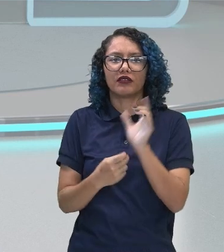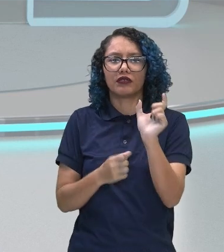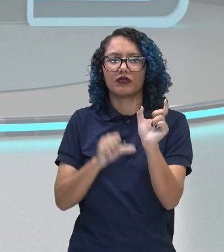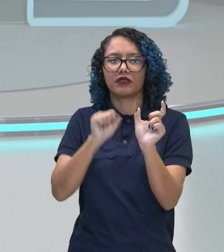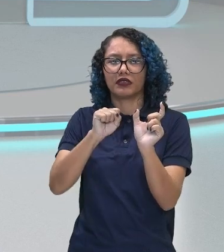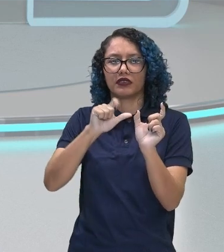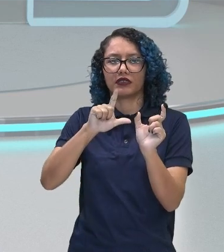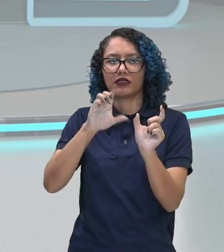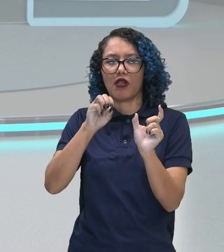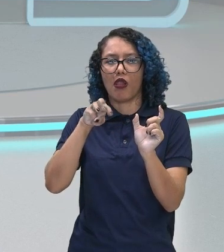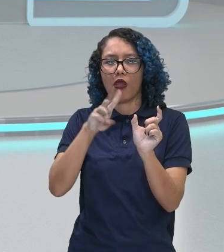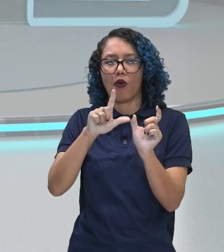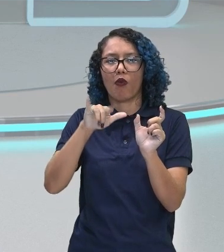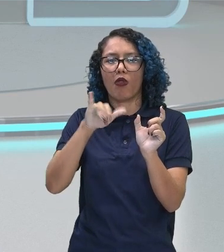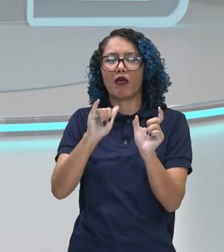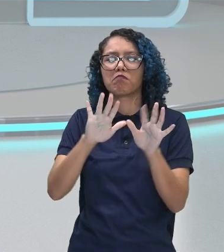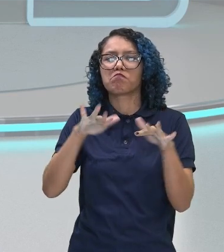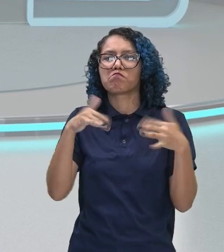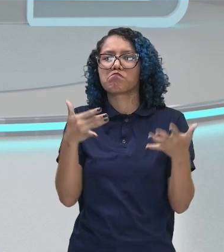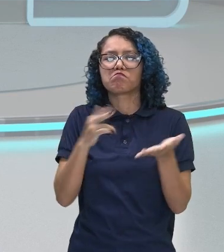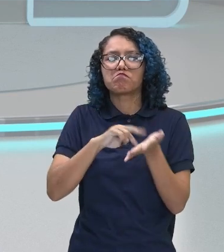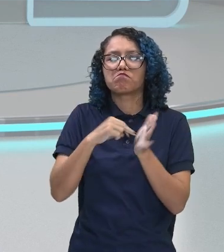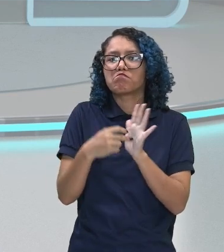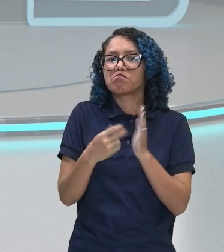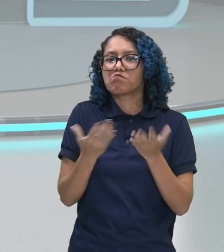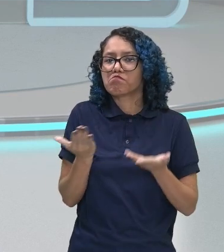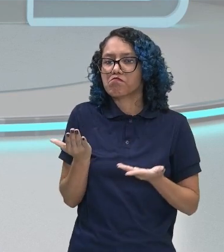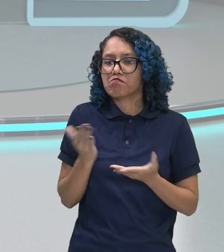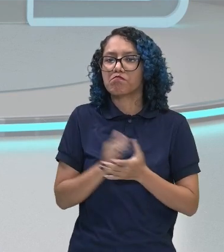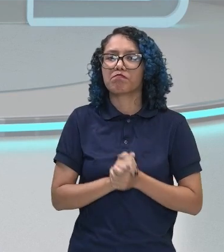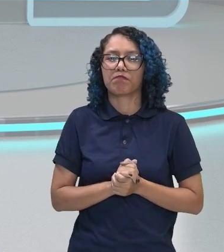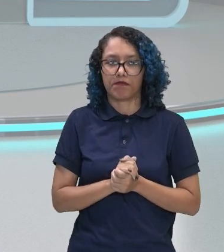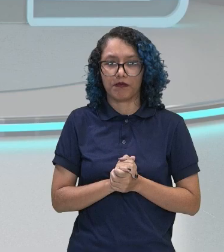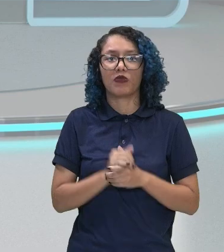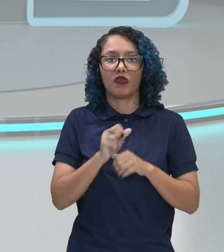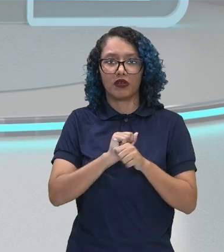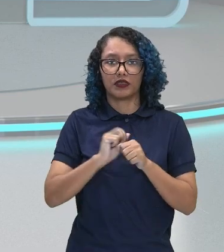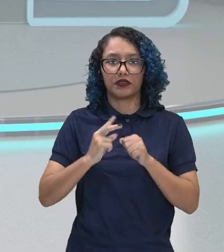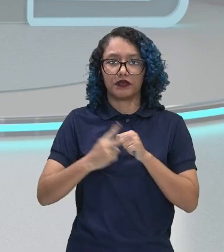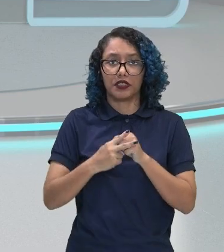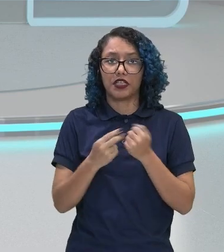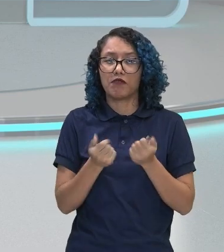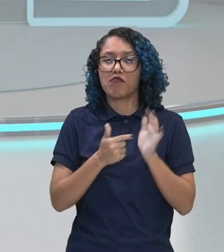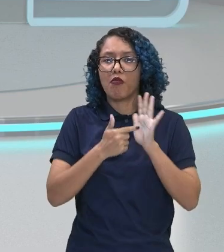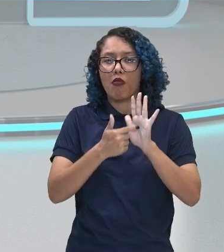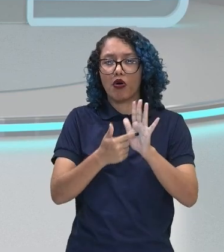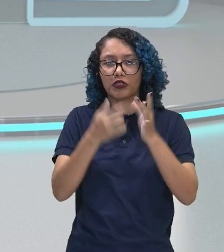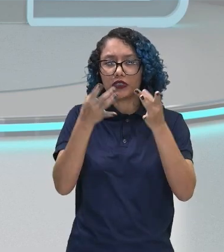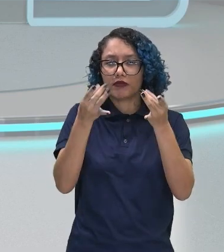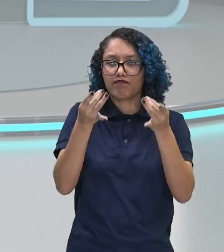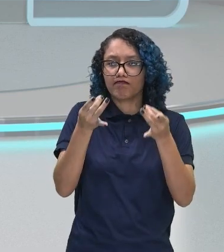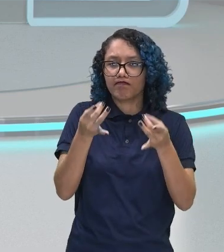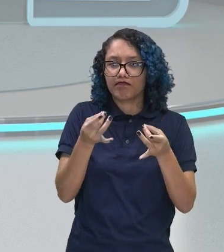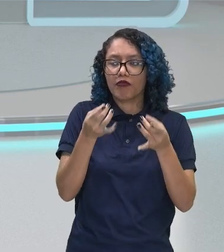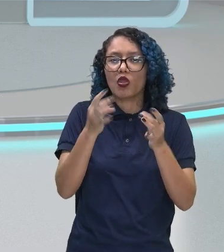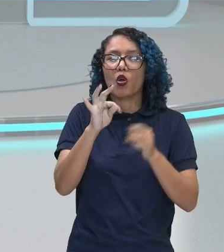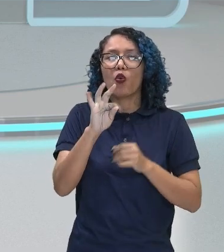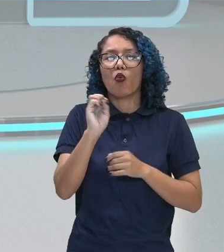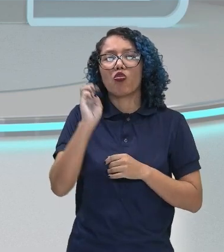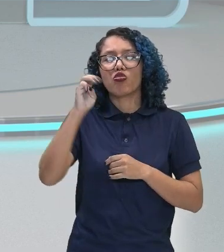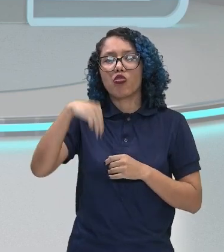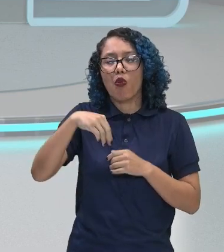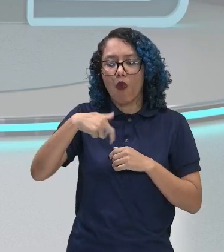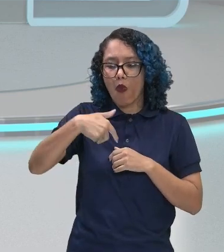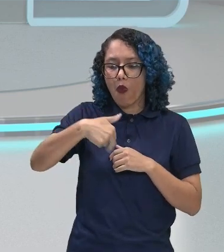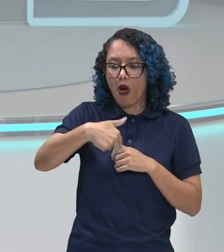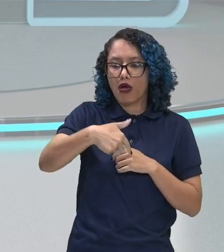só, vou mostrar para vocês. Slowly, então, é um advérbio que descreve como Tom andou. Exatamente essa função,